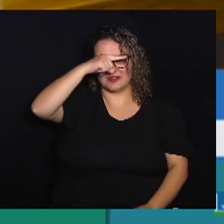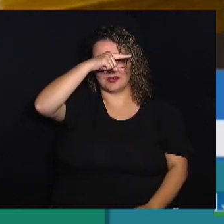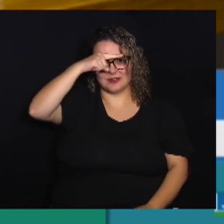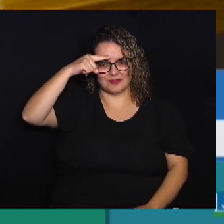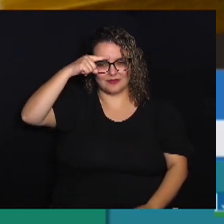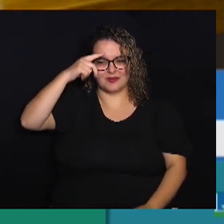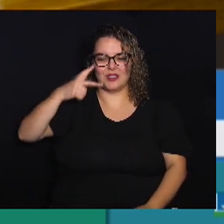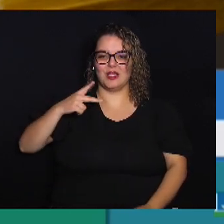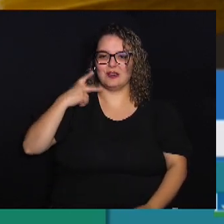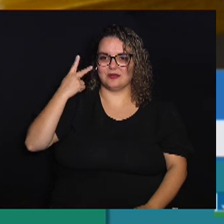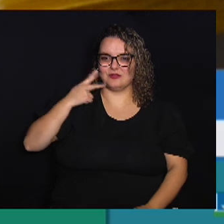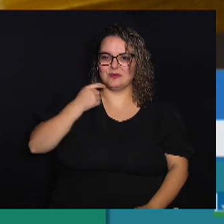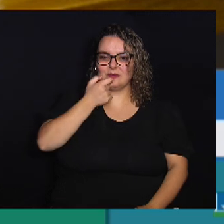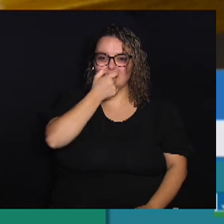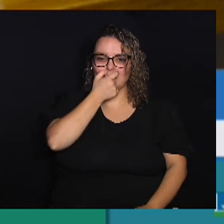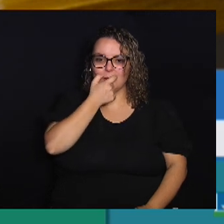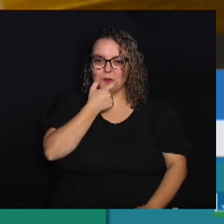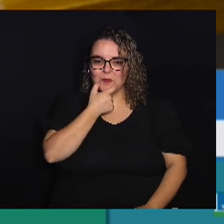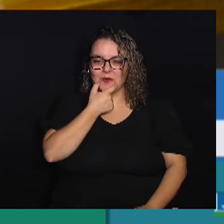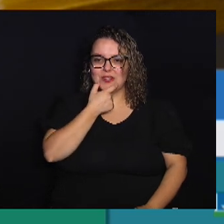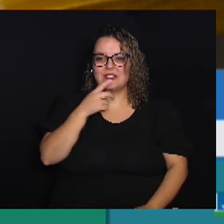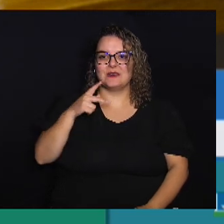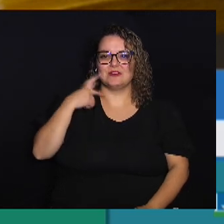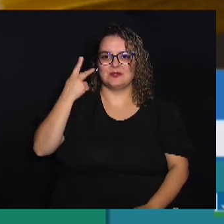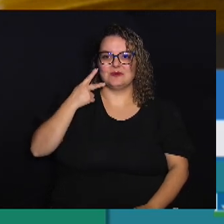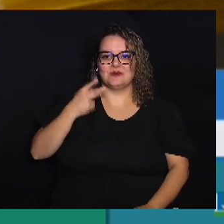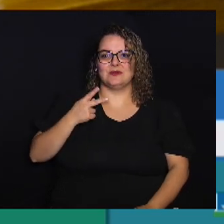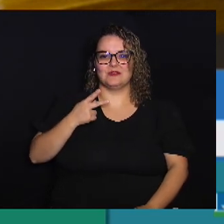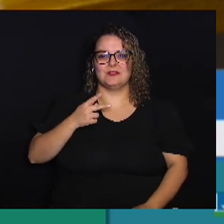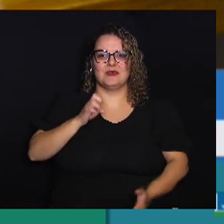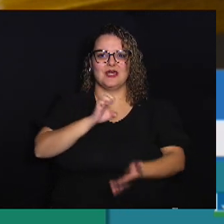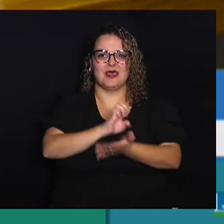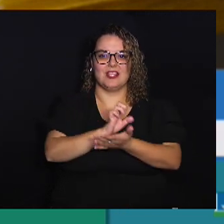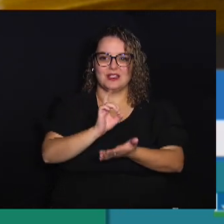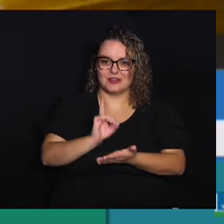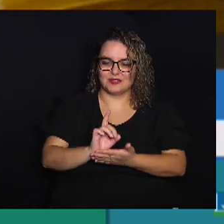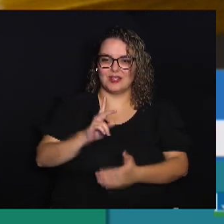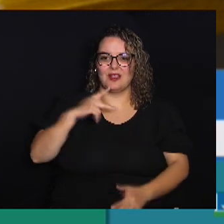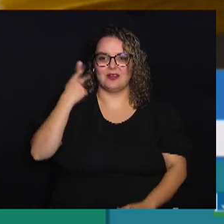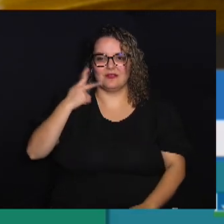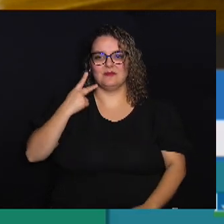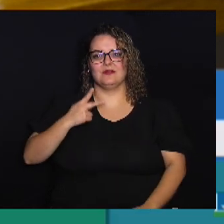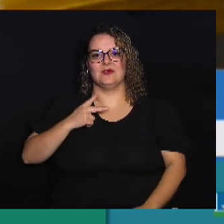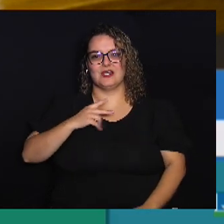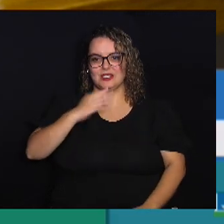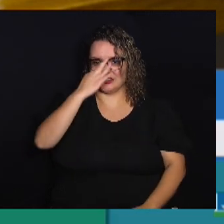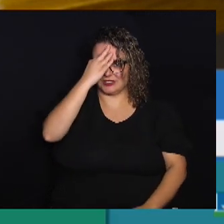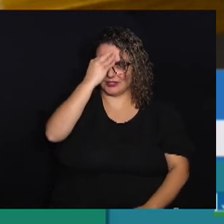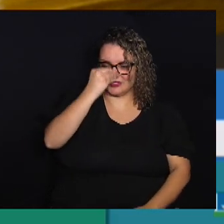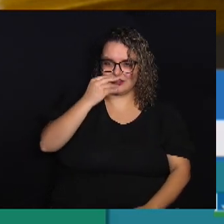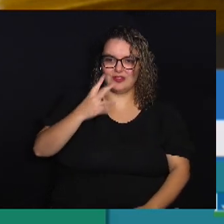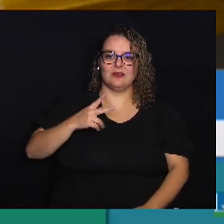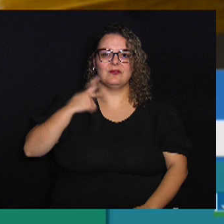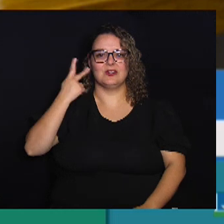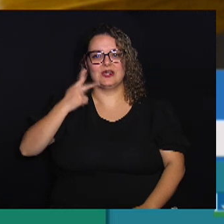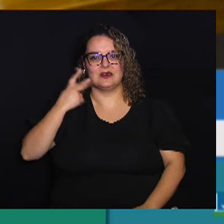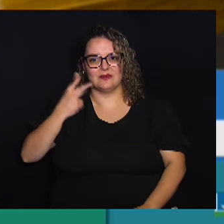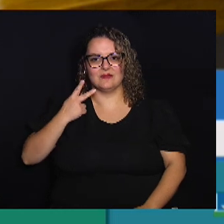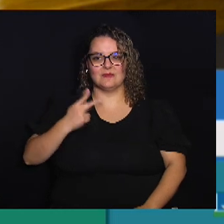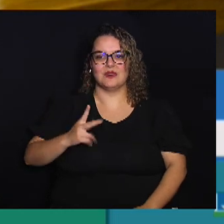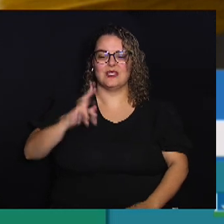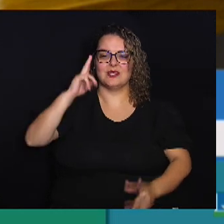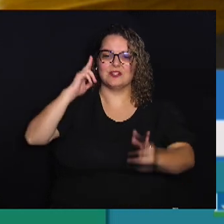Otto Alejandro, vereador Marrom Cunha, vereador Edson Ribeiro, vereador Jair da Farmácia, vereador